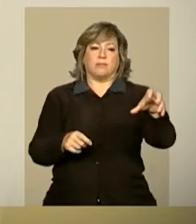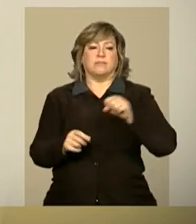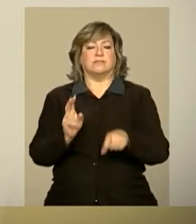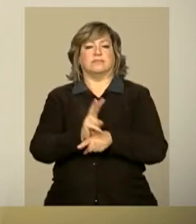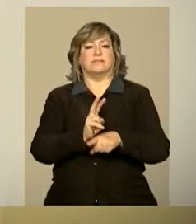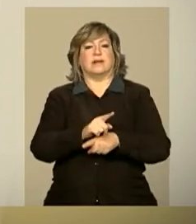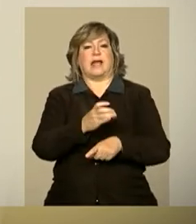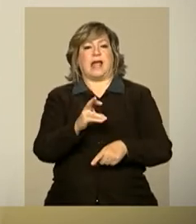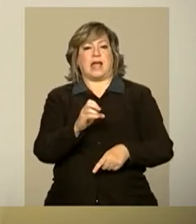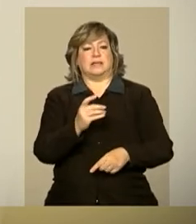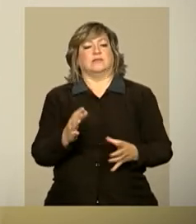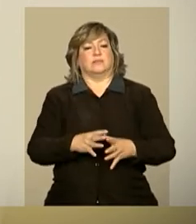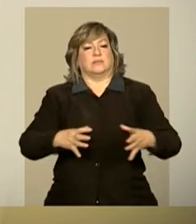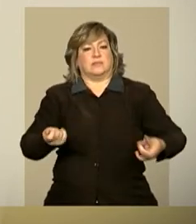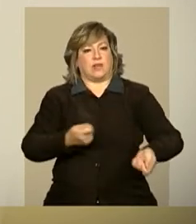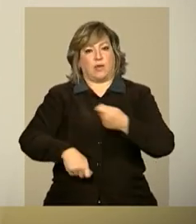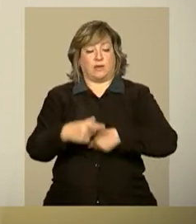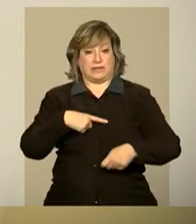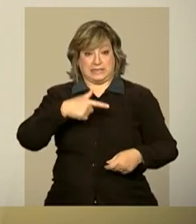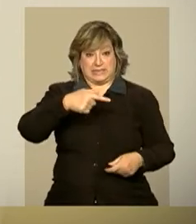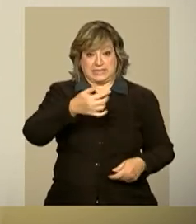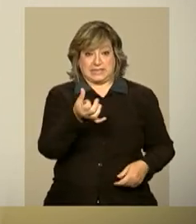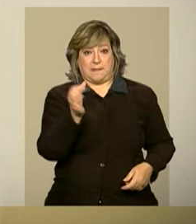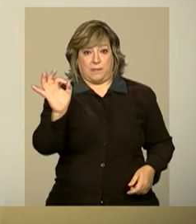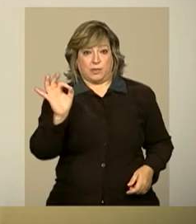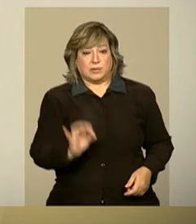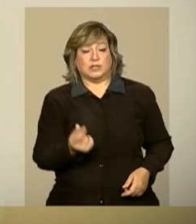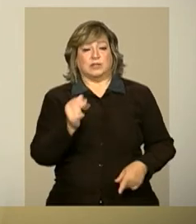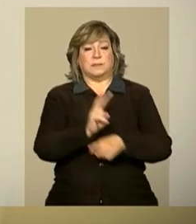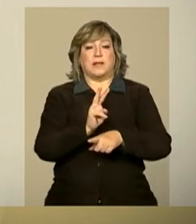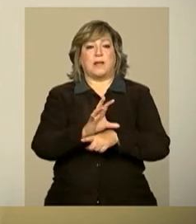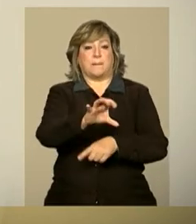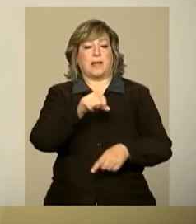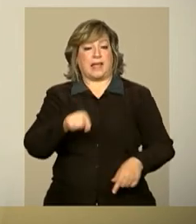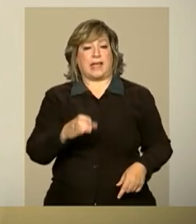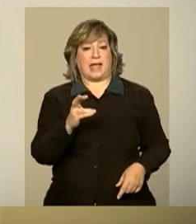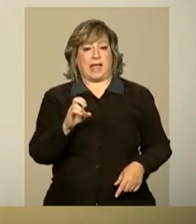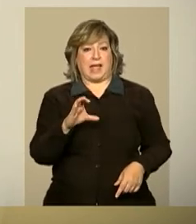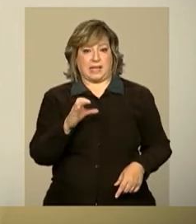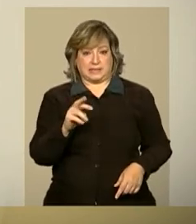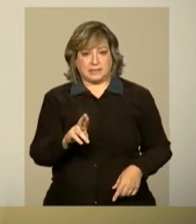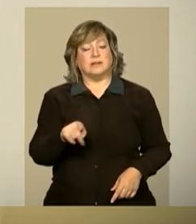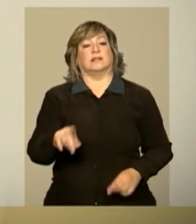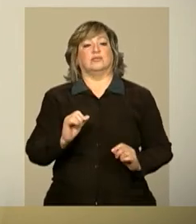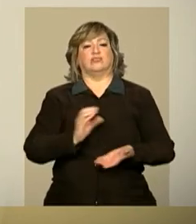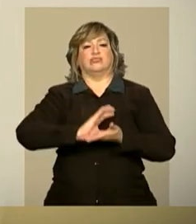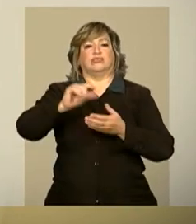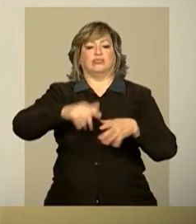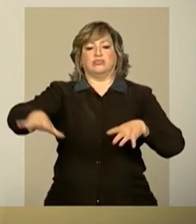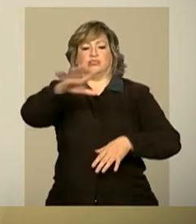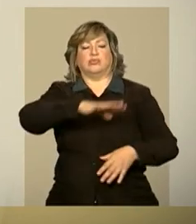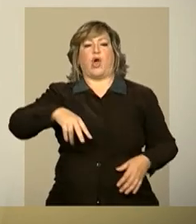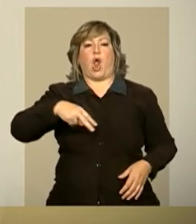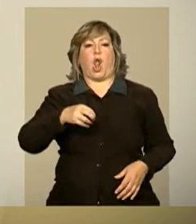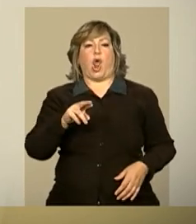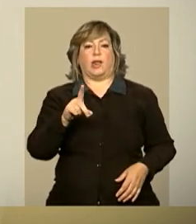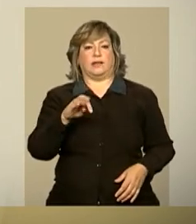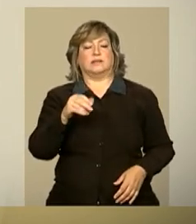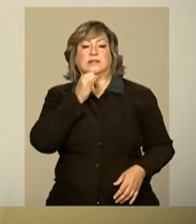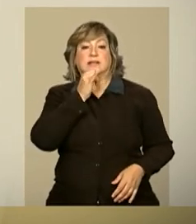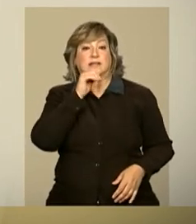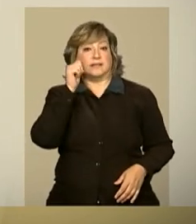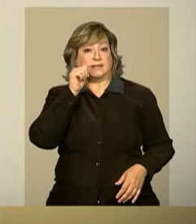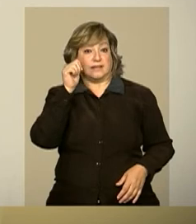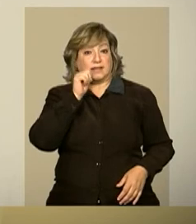dado Luciano 76 por cento dos empréstimos do crescer foram para o Nordeste como no caso da